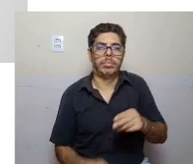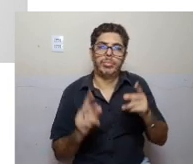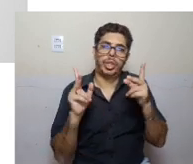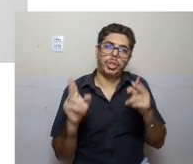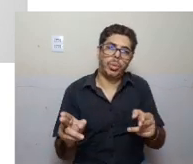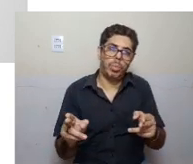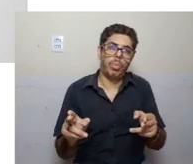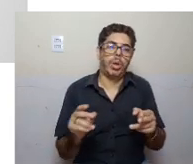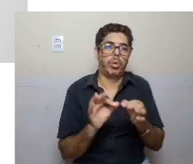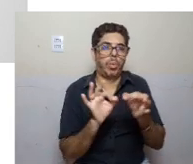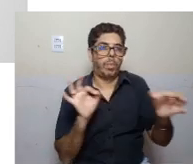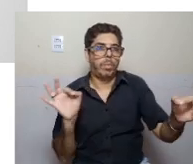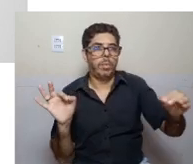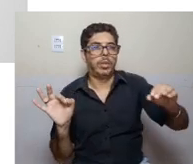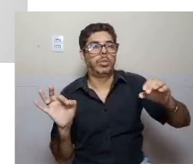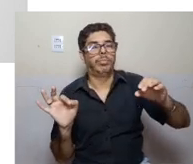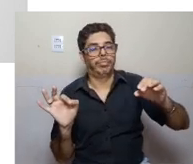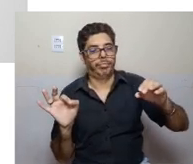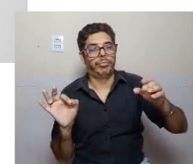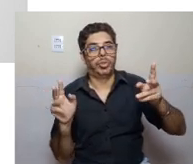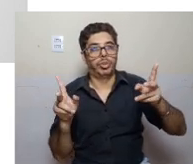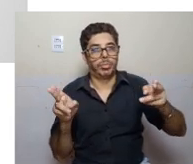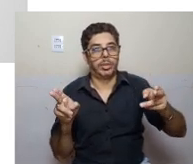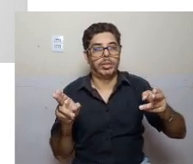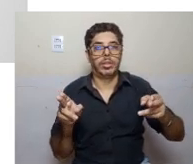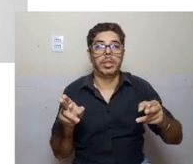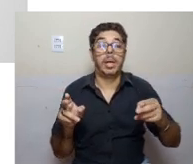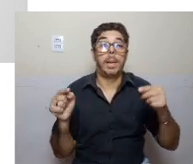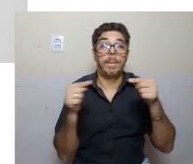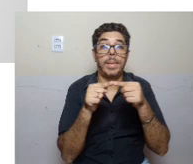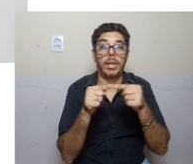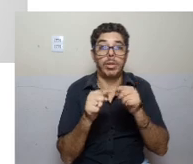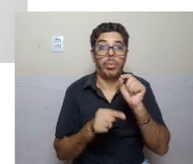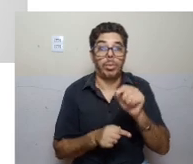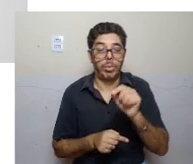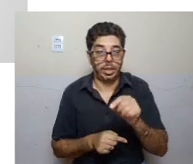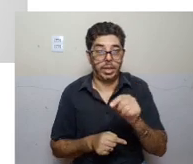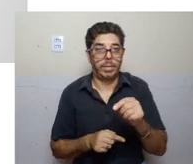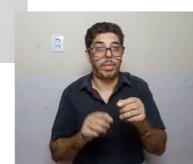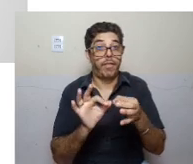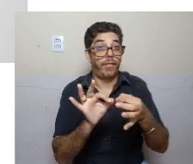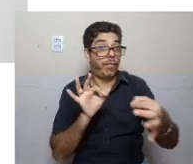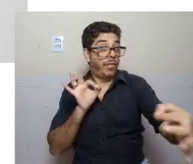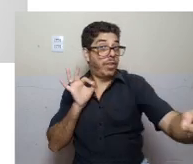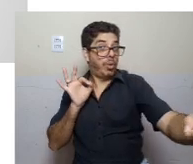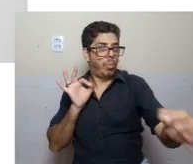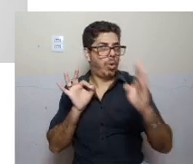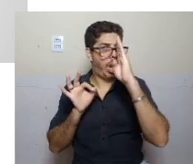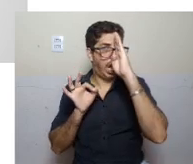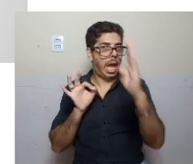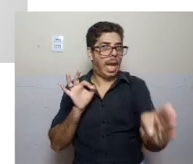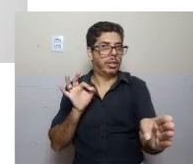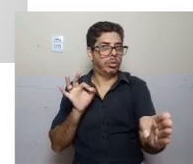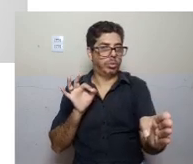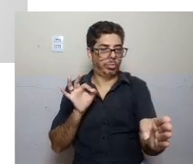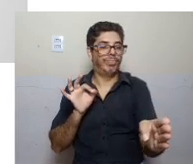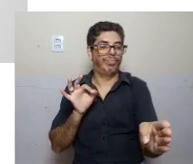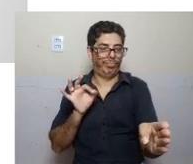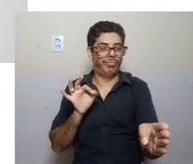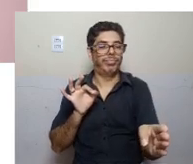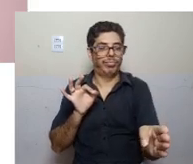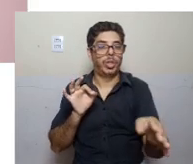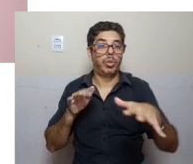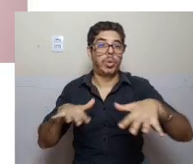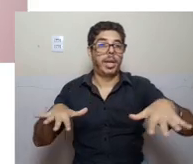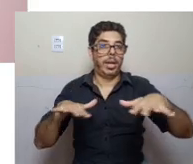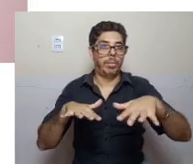é igual ao comprimento do segmento. Essa expressão se aplica apenas a um segmento reto de fio em um campo magnético uniforme. Uma